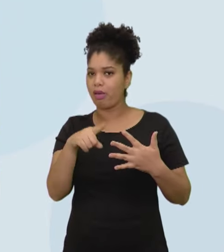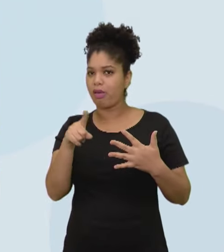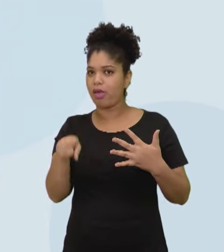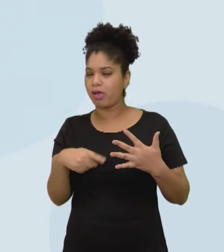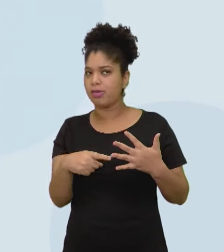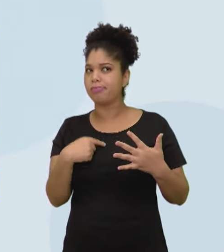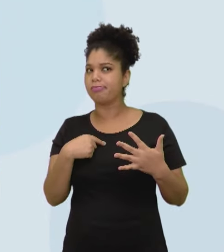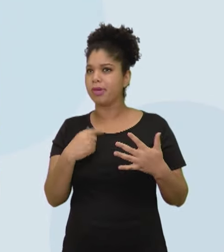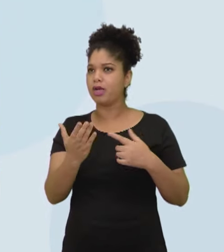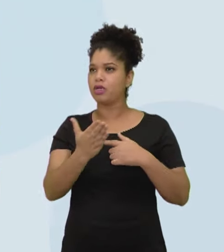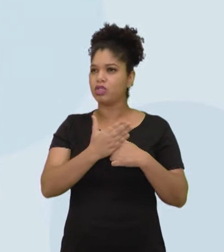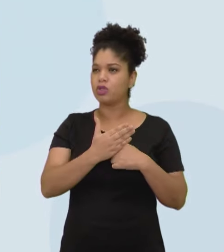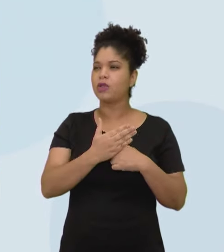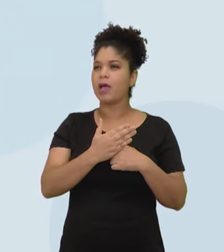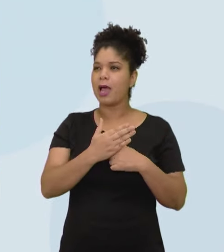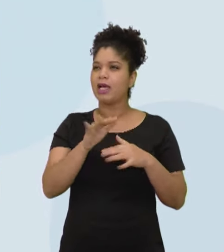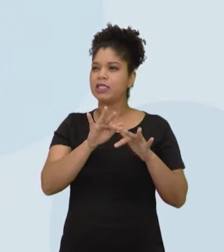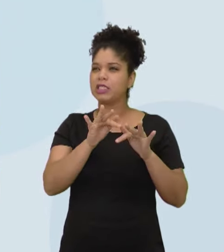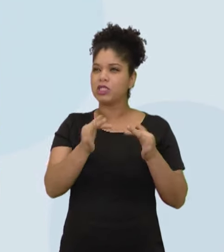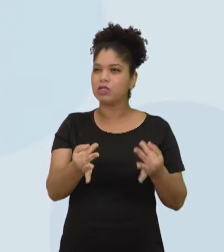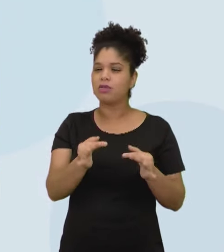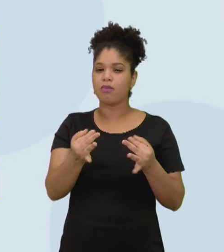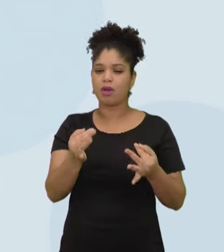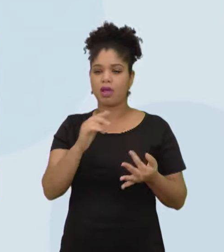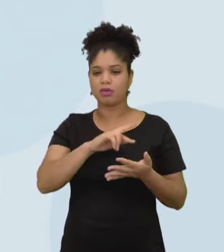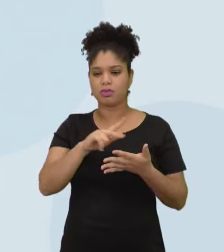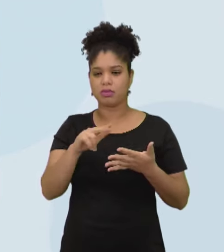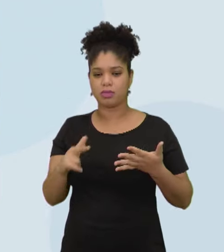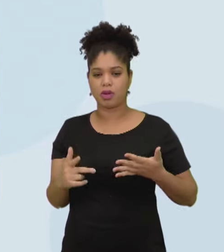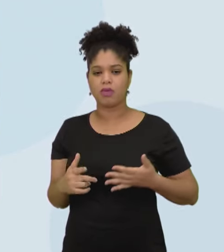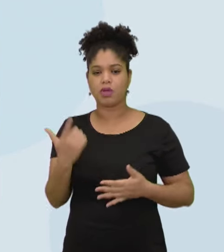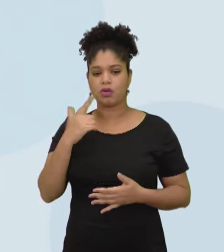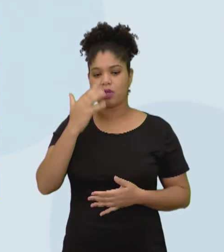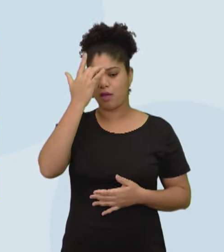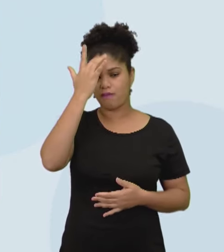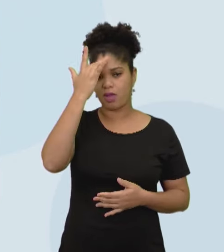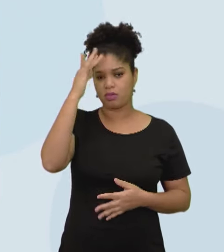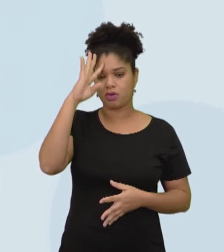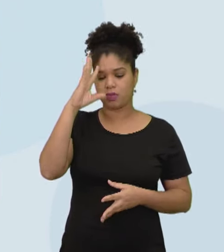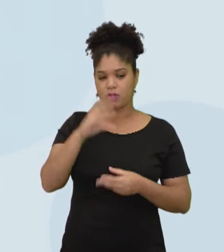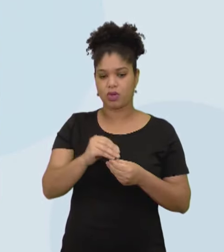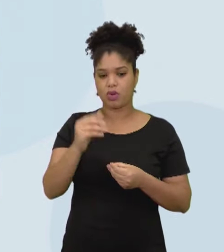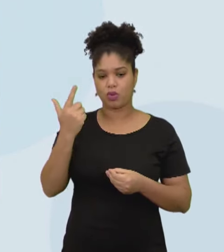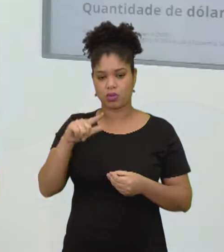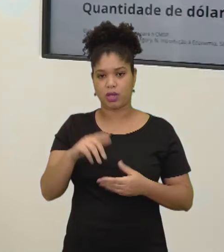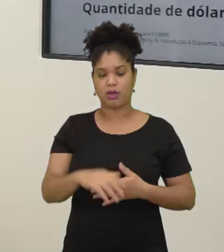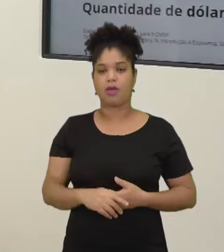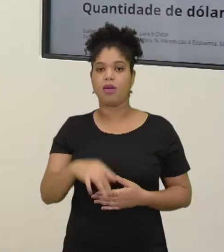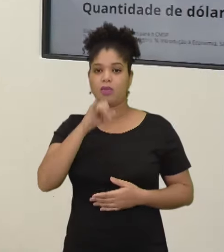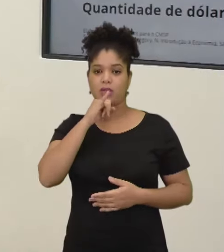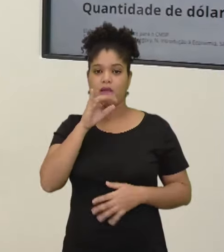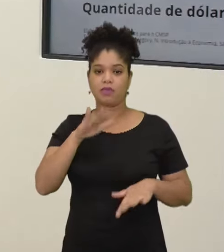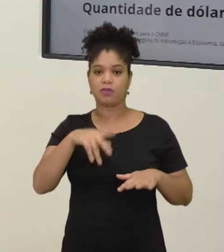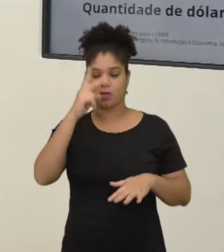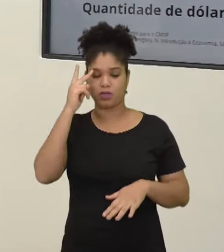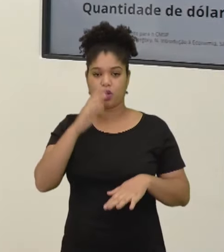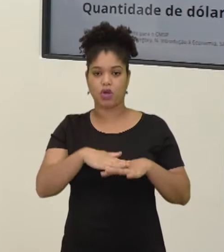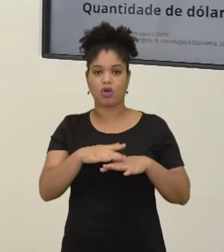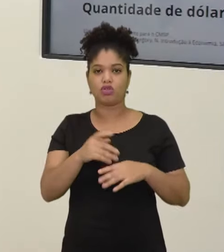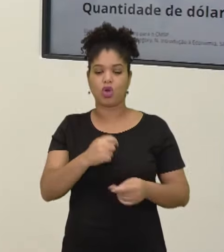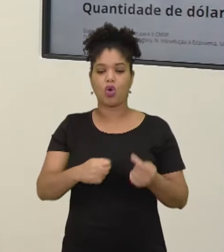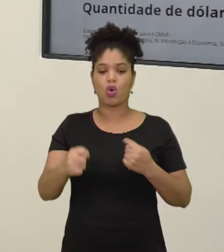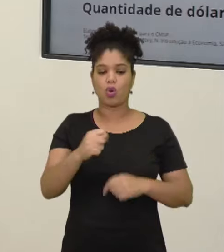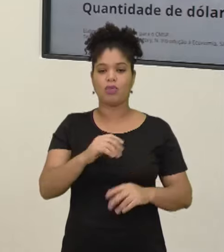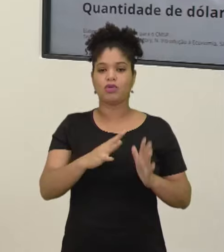de simplificar esse mundo complexo e torná-lo mais fácil de ser compreendido. Então, às vezes, o economista vai fazer um modelo,